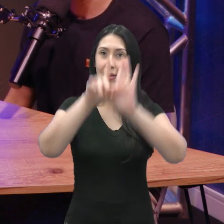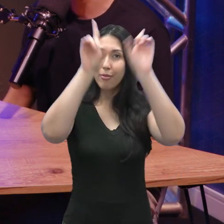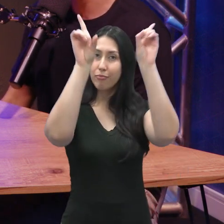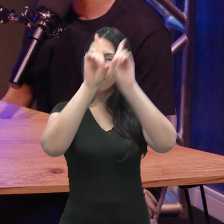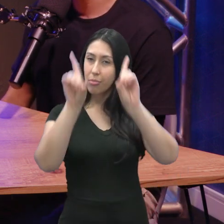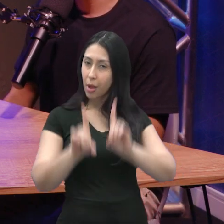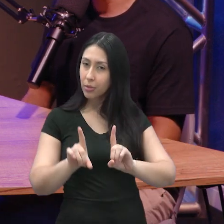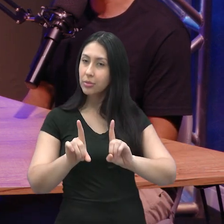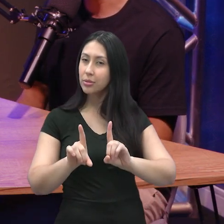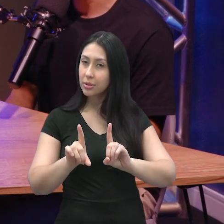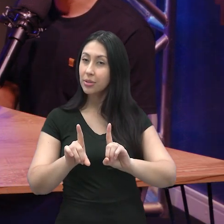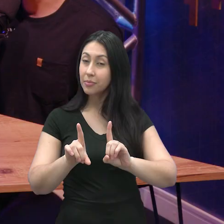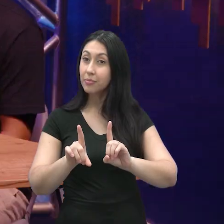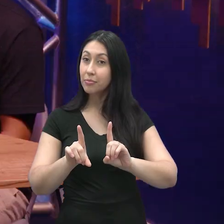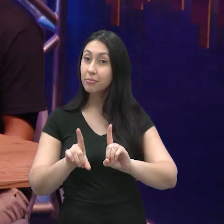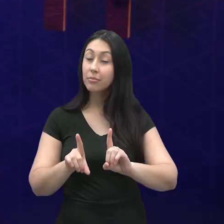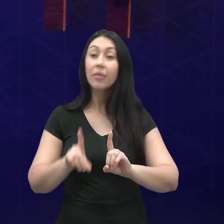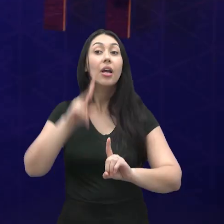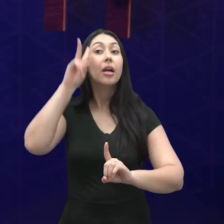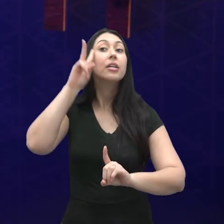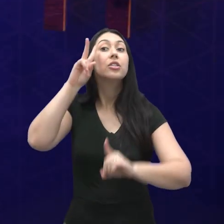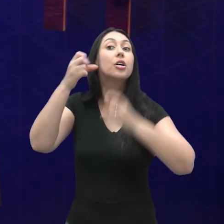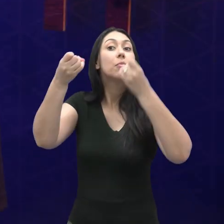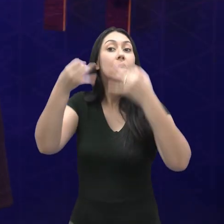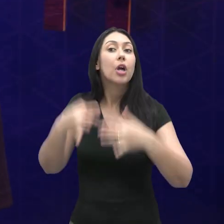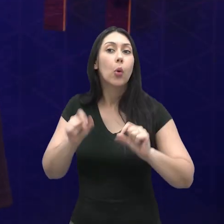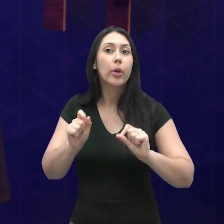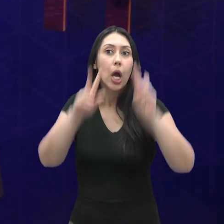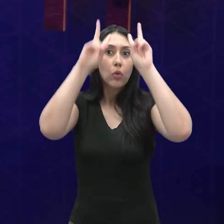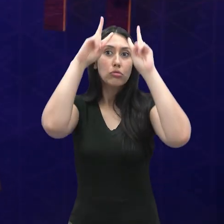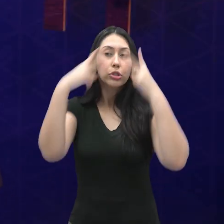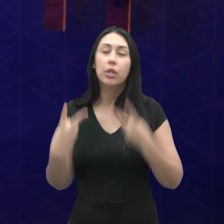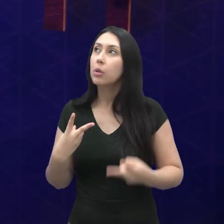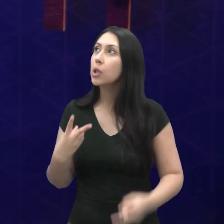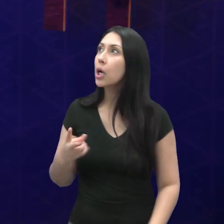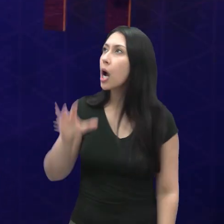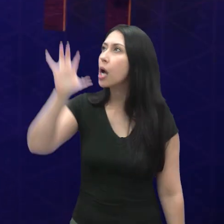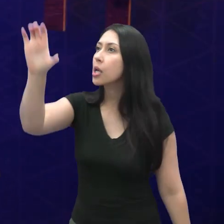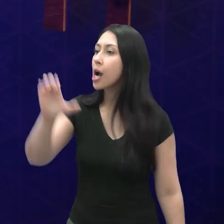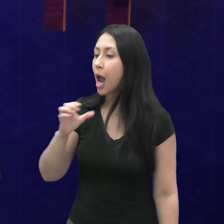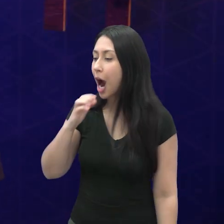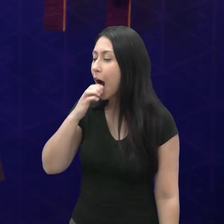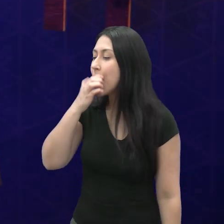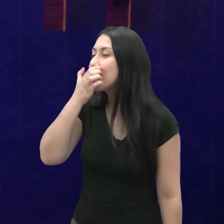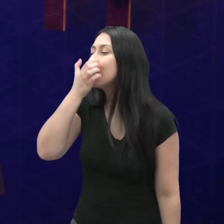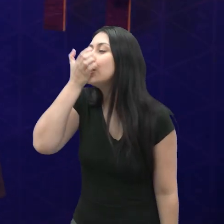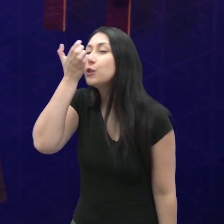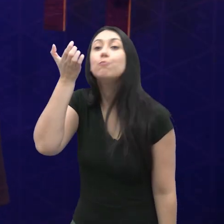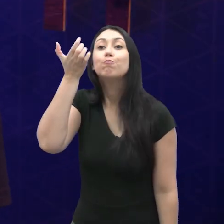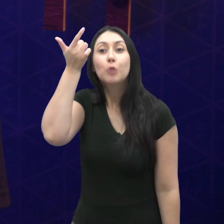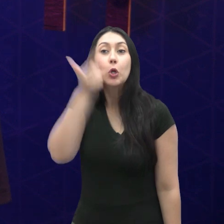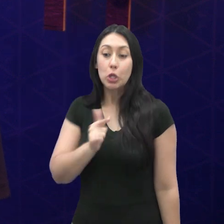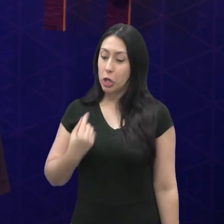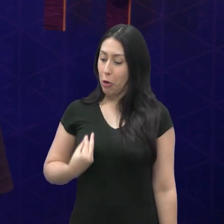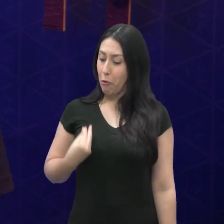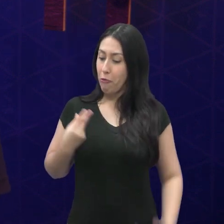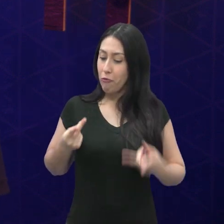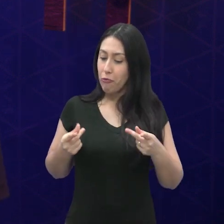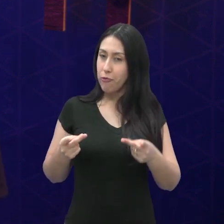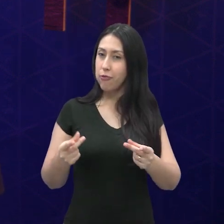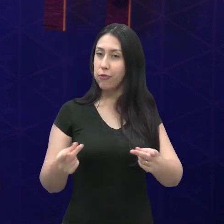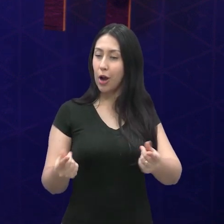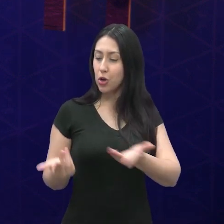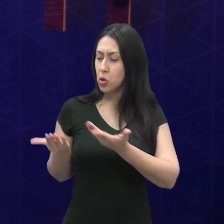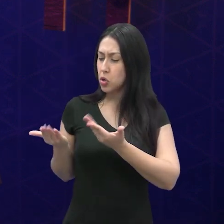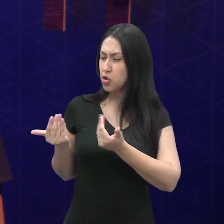dos deuses, que teoricamente, se um ser humano consumisse, ia ganhar a vida eterna, ia voltar